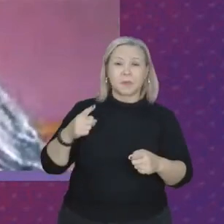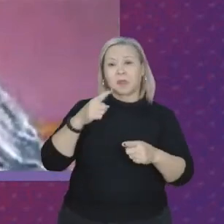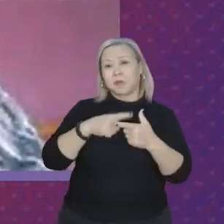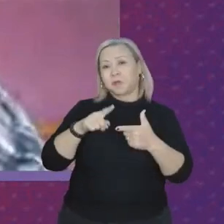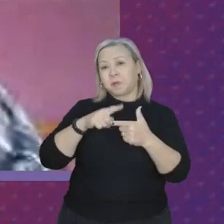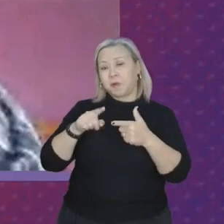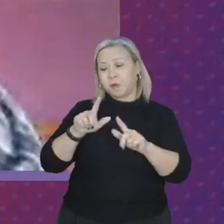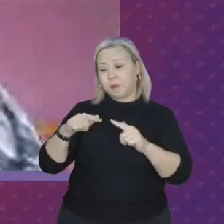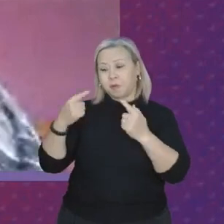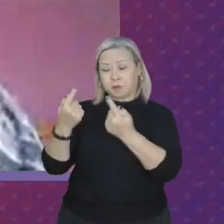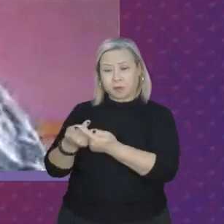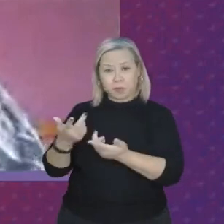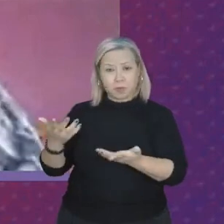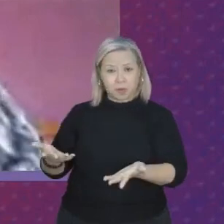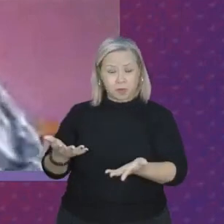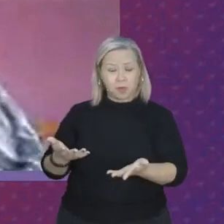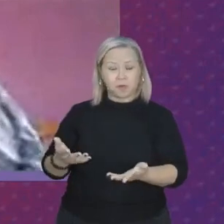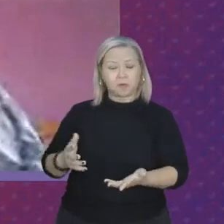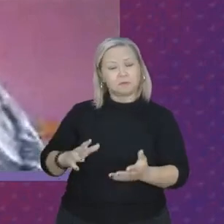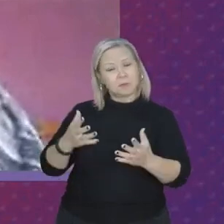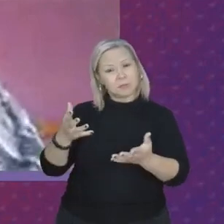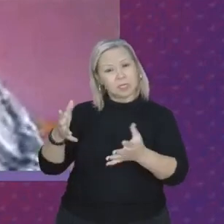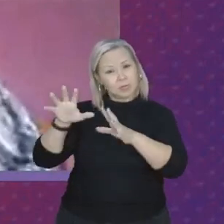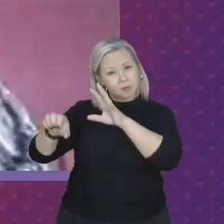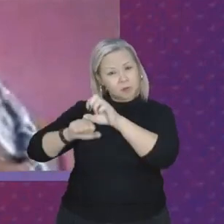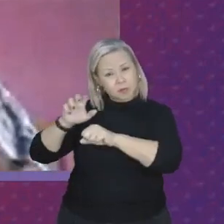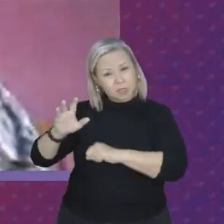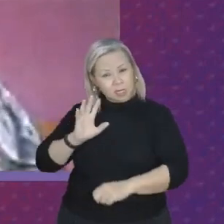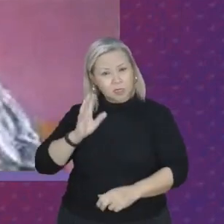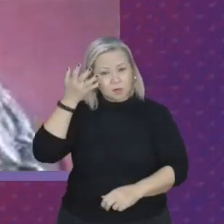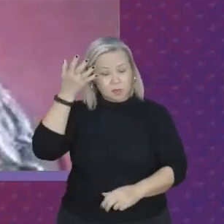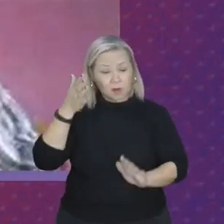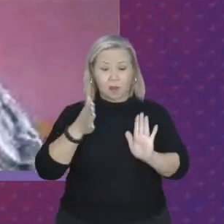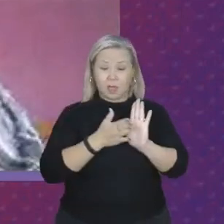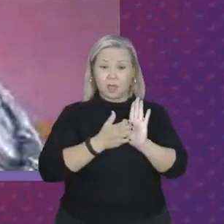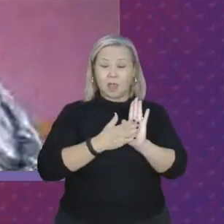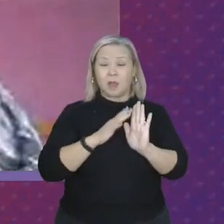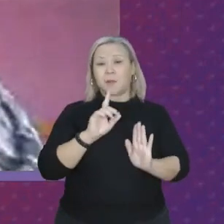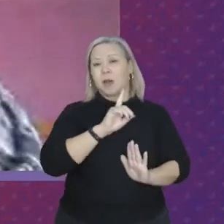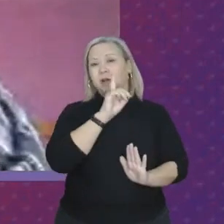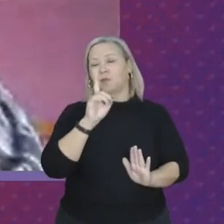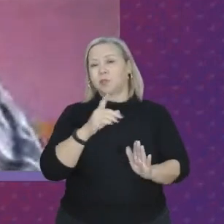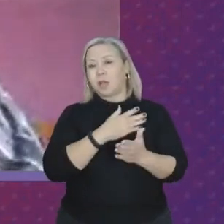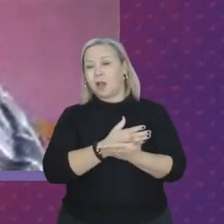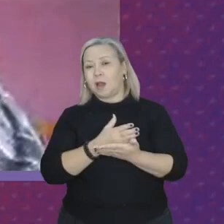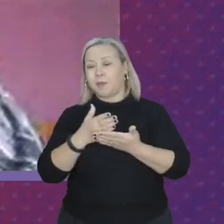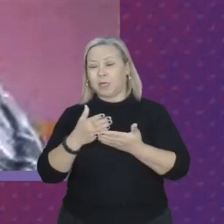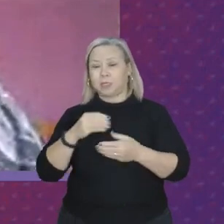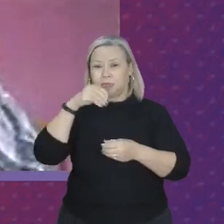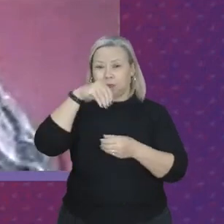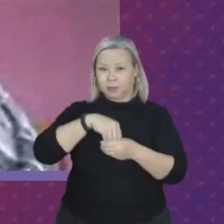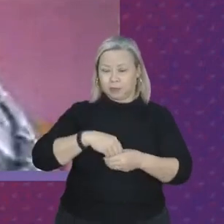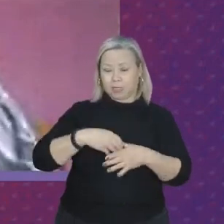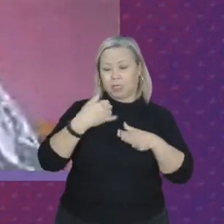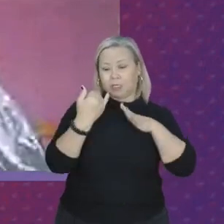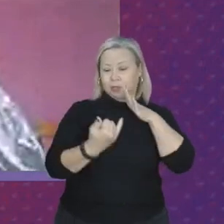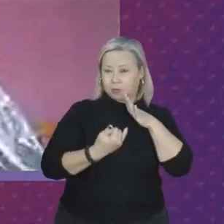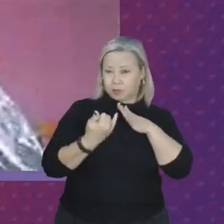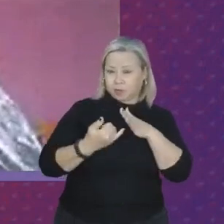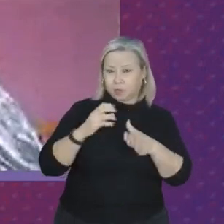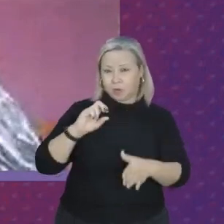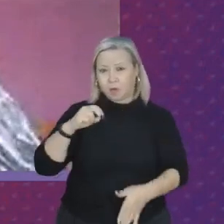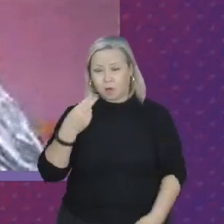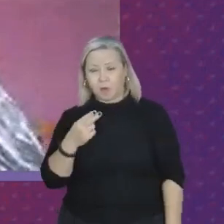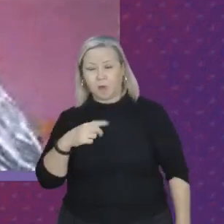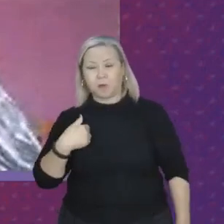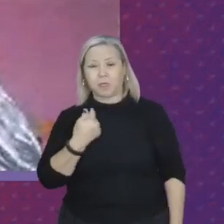soluções, né? E colocar isso na pauta do dia, seja a partir dentro das instituições, ou seja na